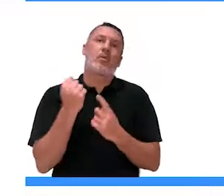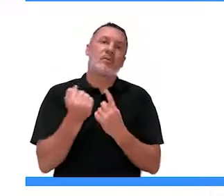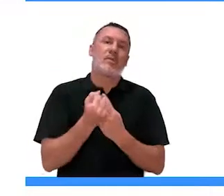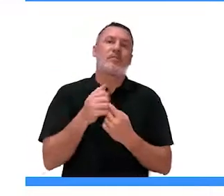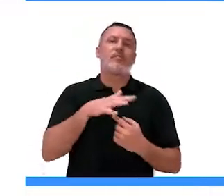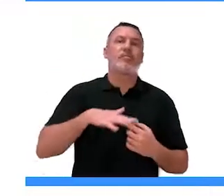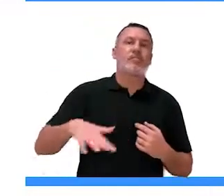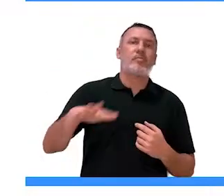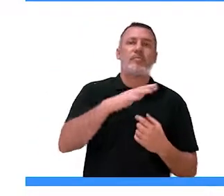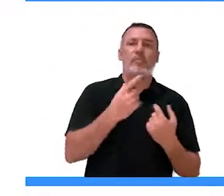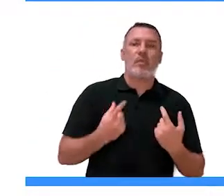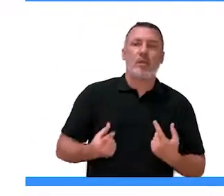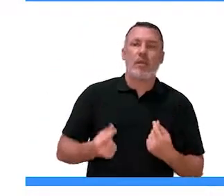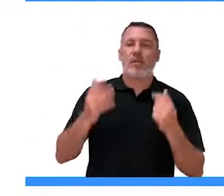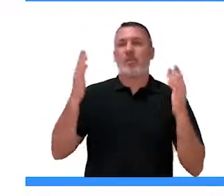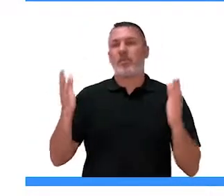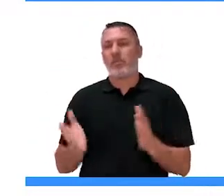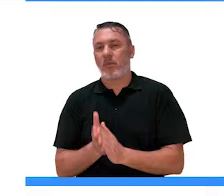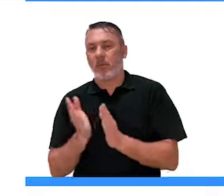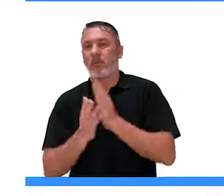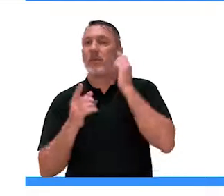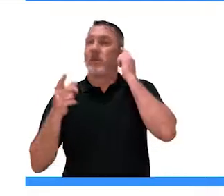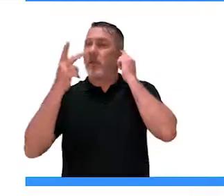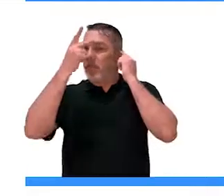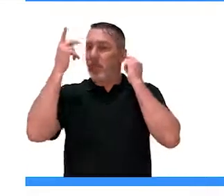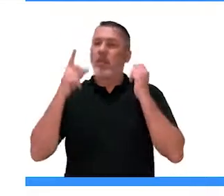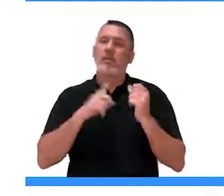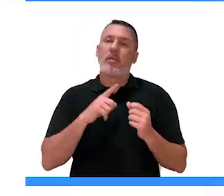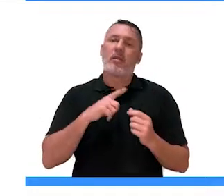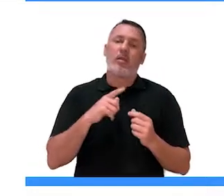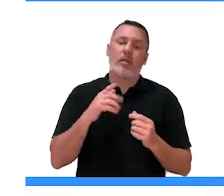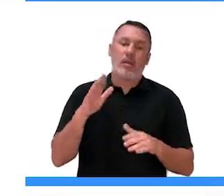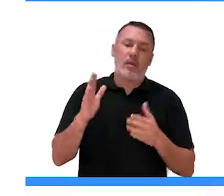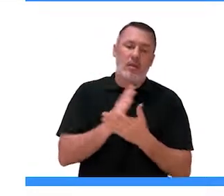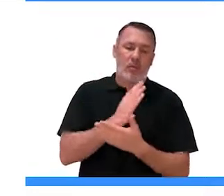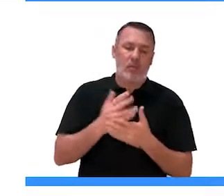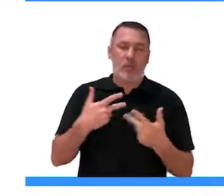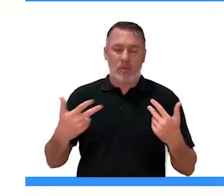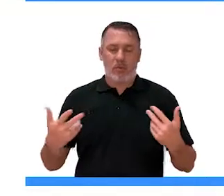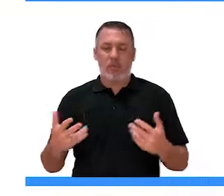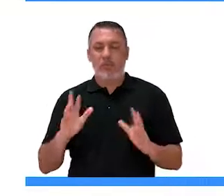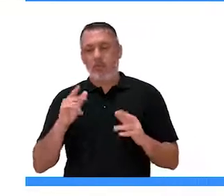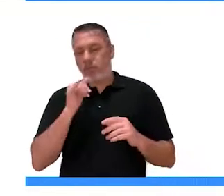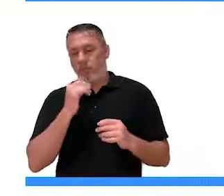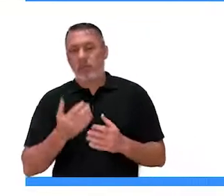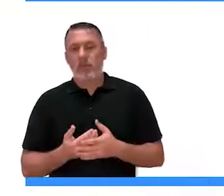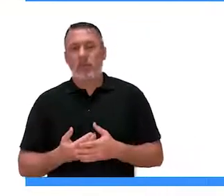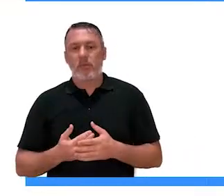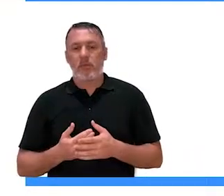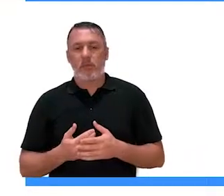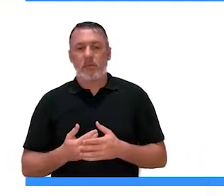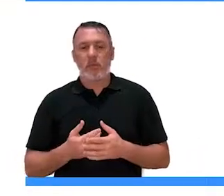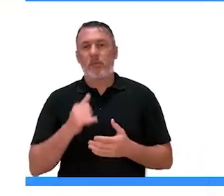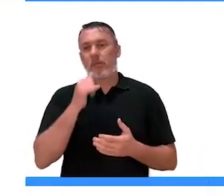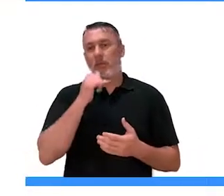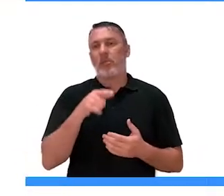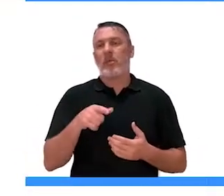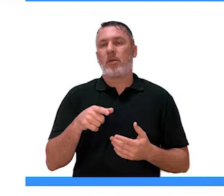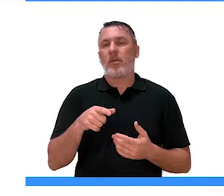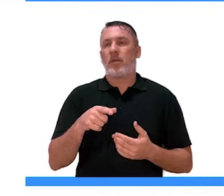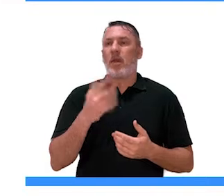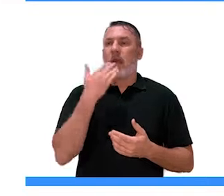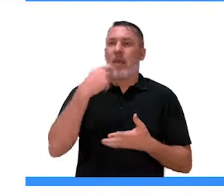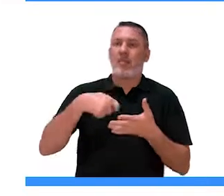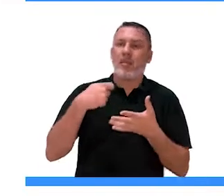social, ricos e pobres, faz com que as pessoas tenham ou não hábitos saudáveis. Então, se você pensar, há alimentos que o pobre